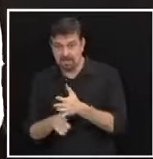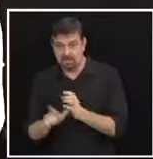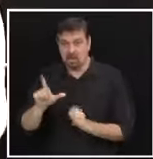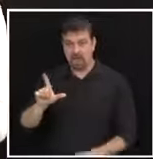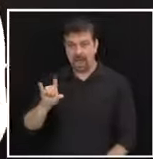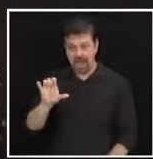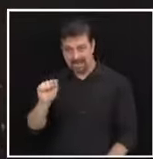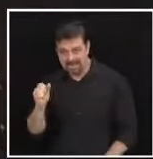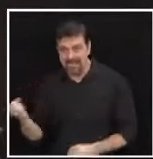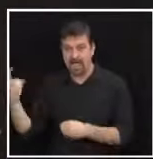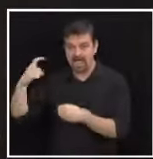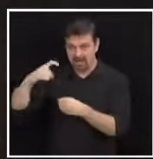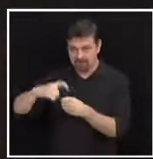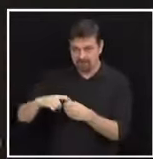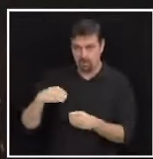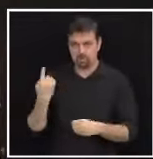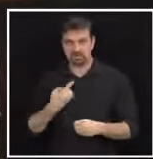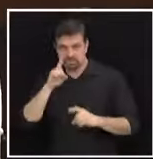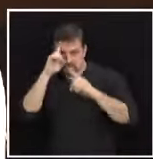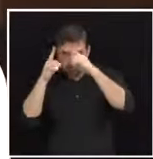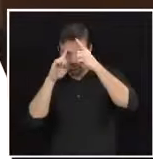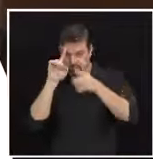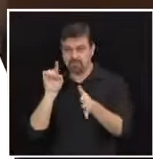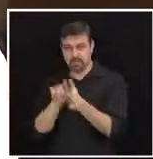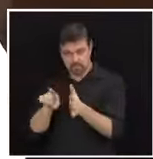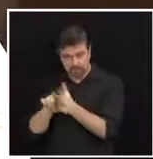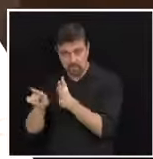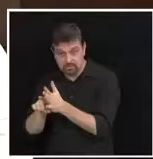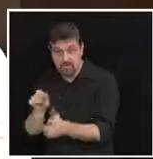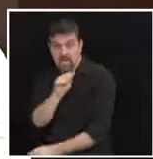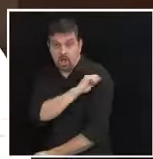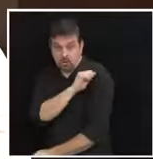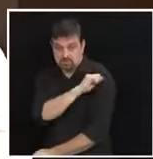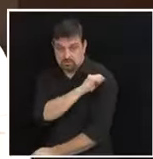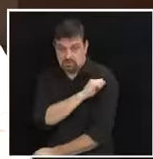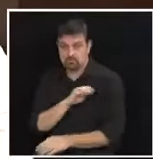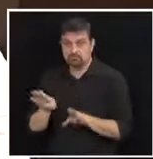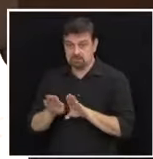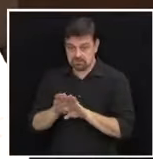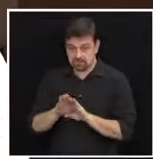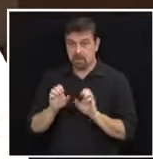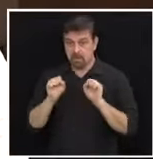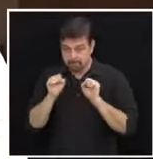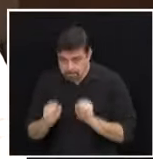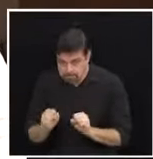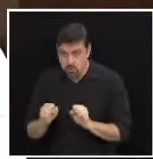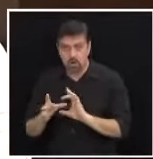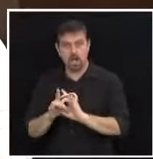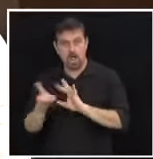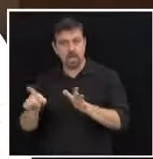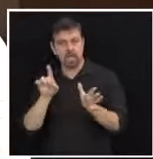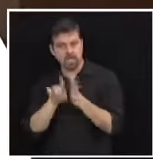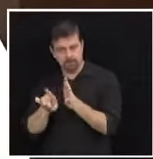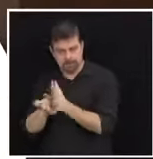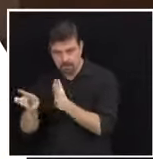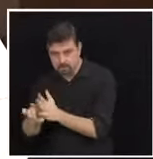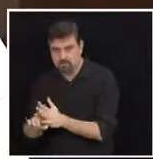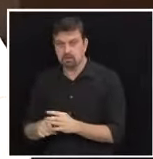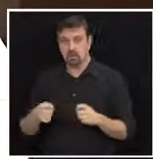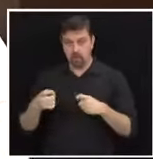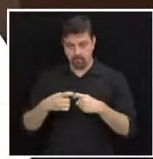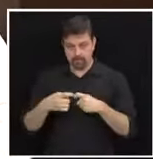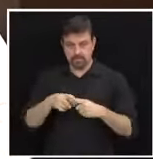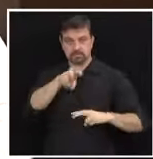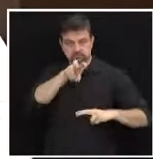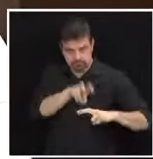bloco ela volta para tirar mais algumas dúvidas dos alunos aqui que também vão ter a oportunidade de perguntar. O doutor Josué fica